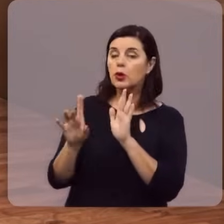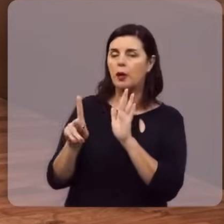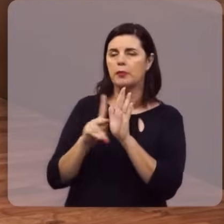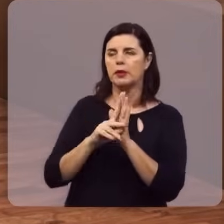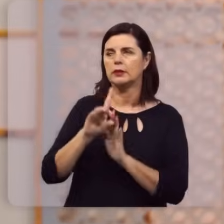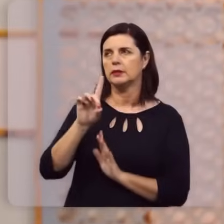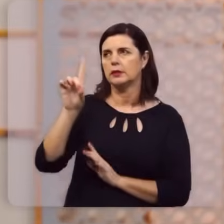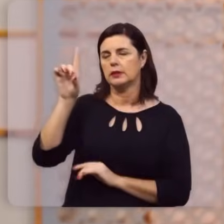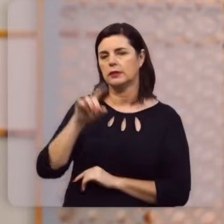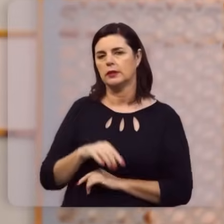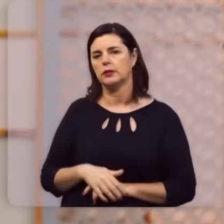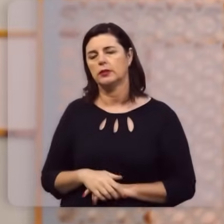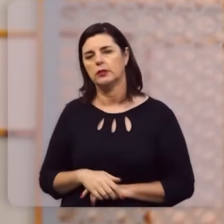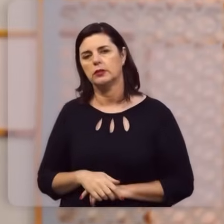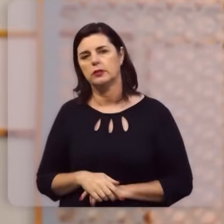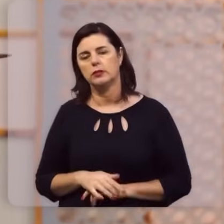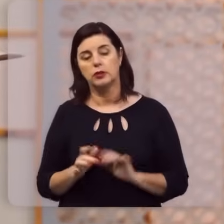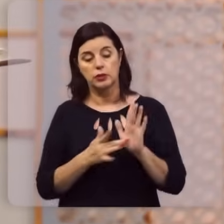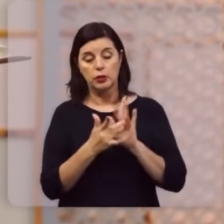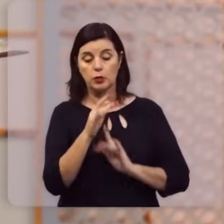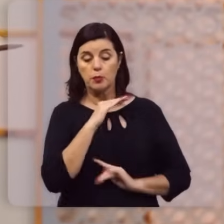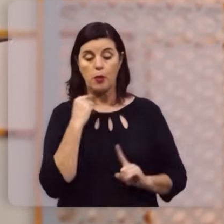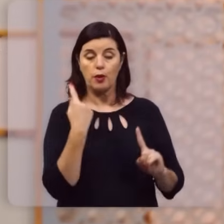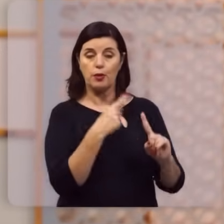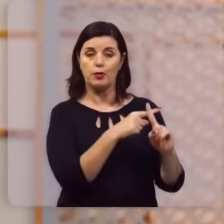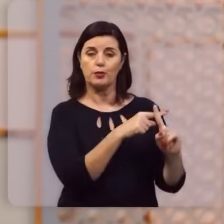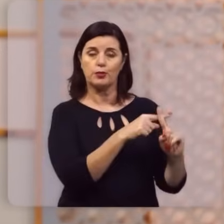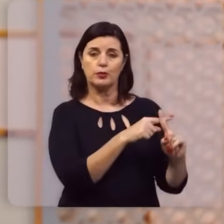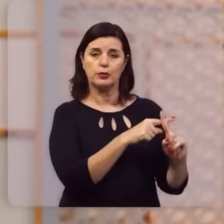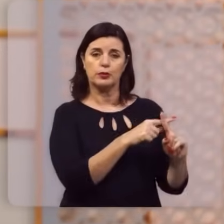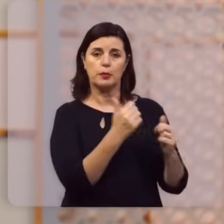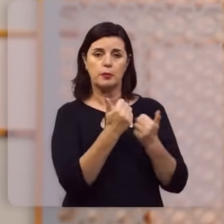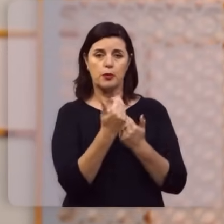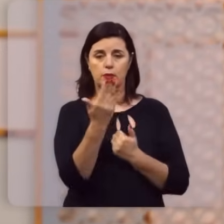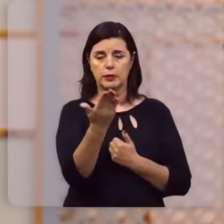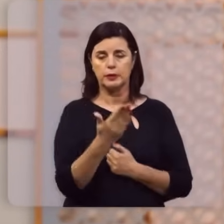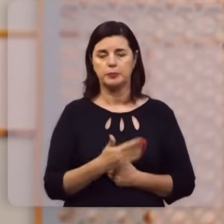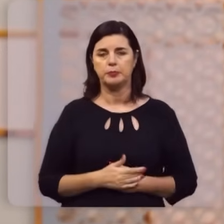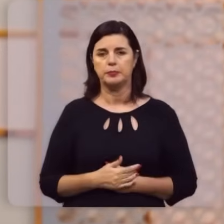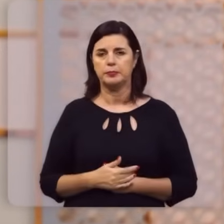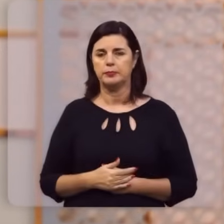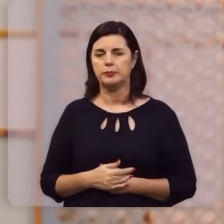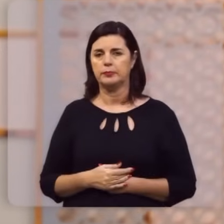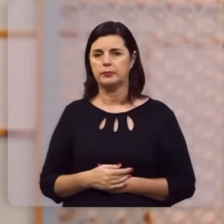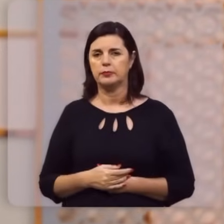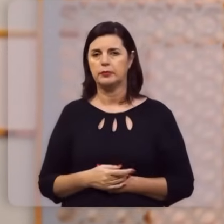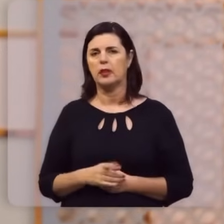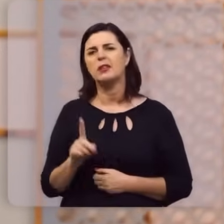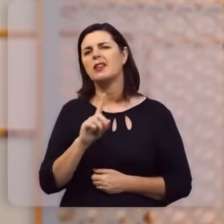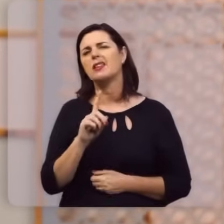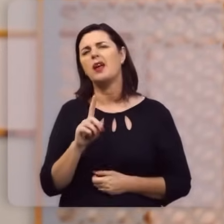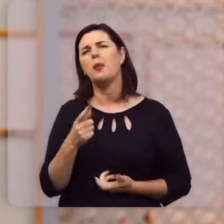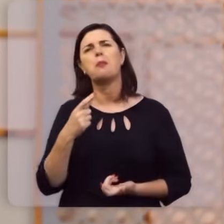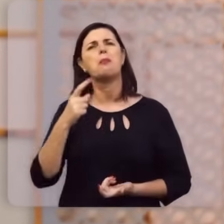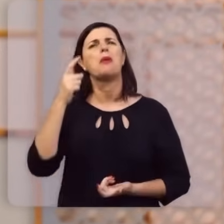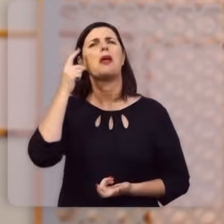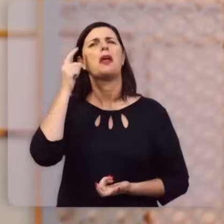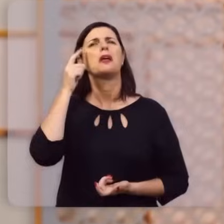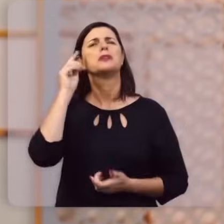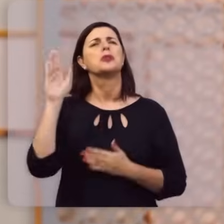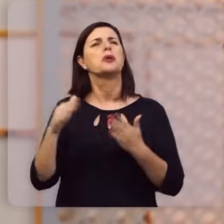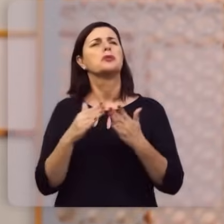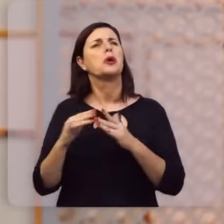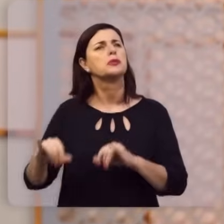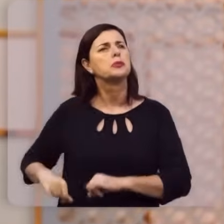Deus ele morreu naquela cruz por você e não levou em conta